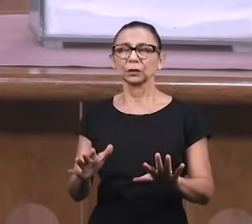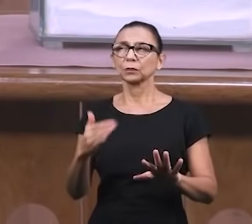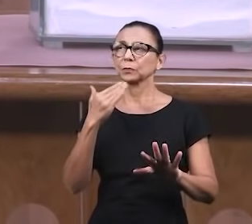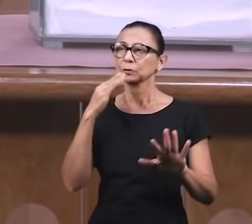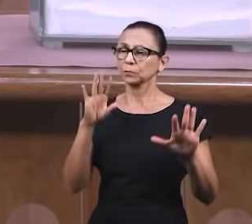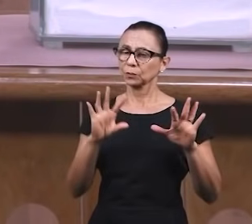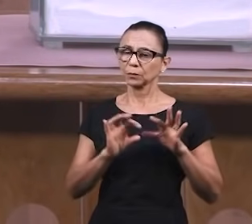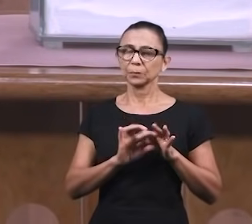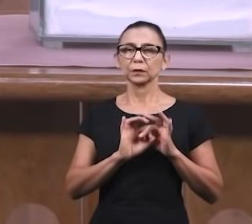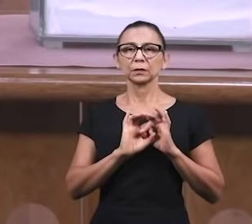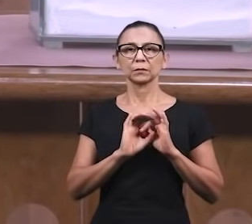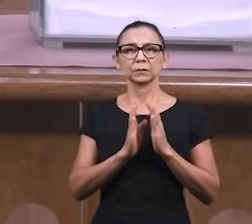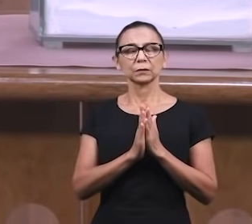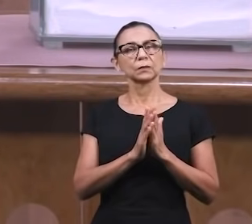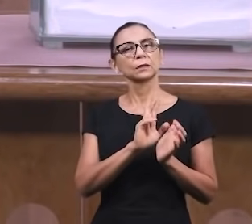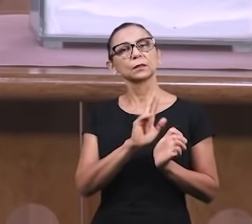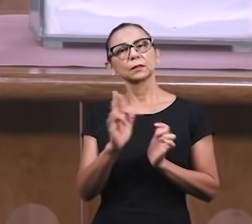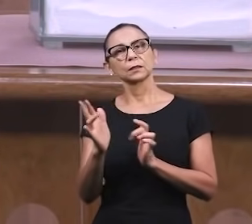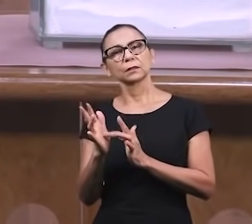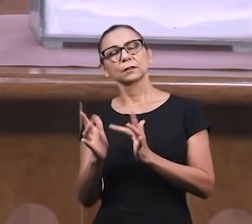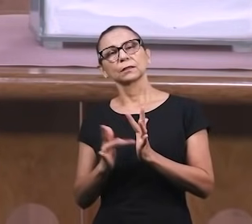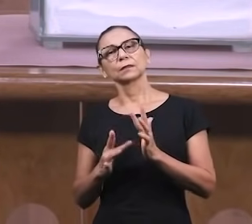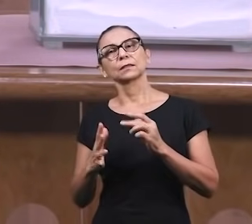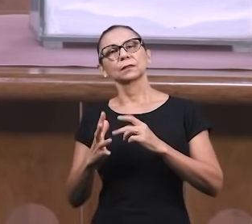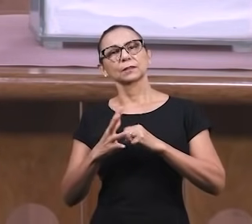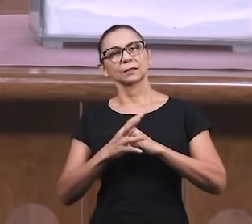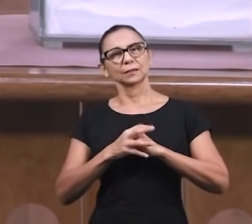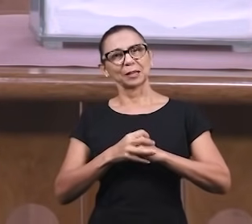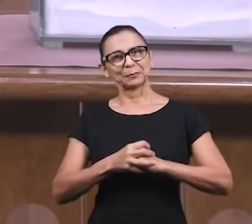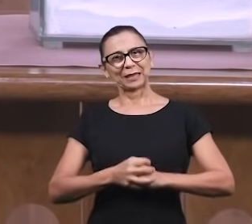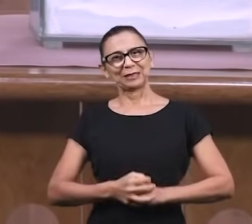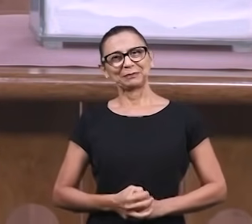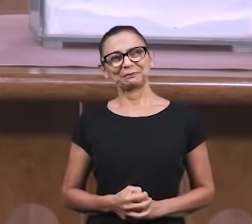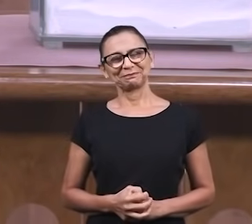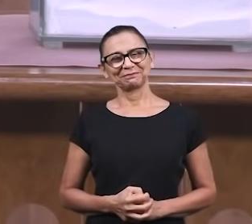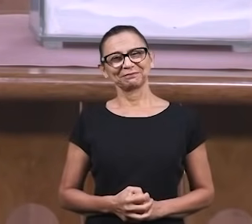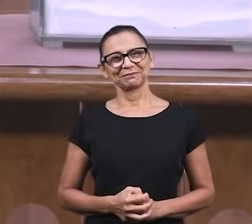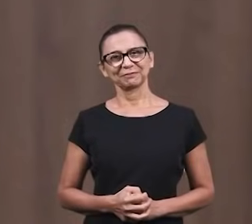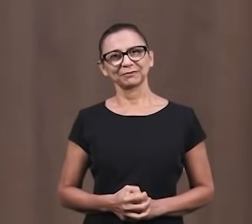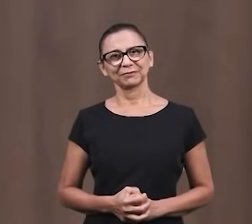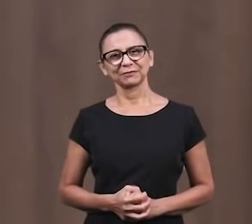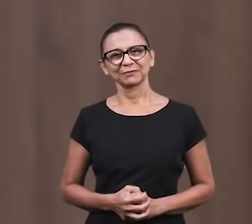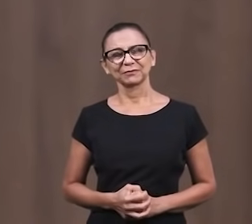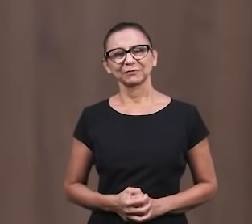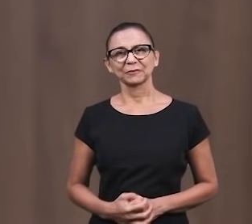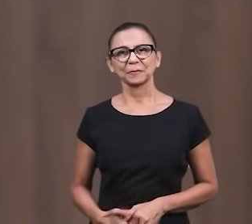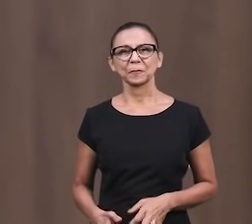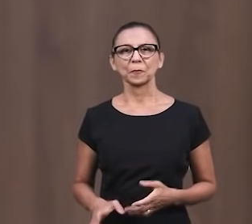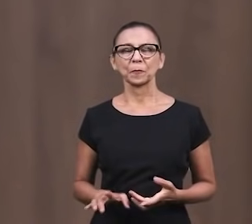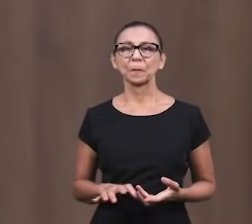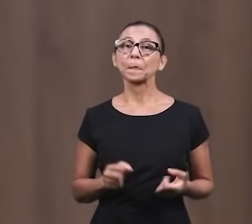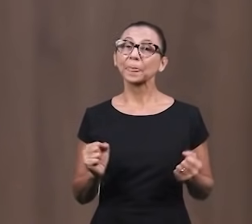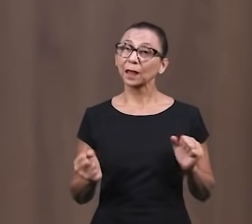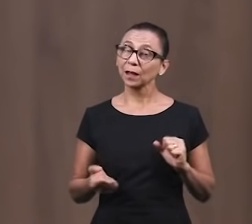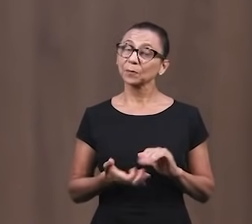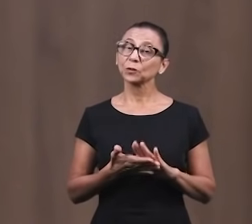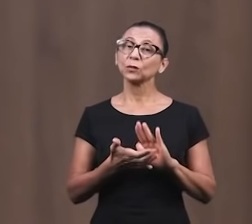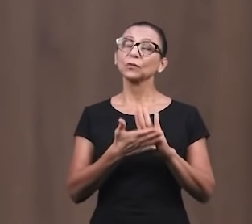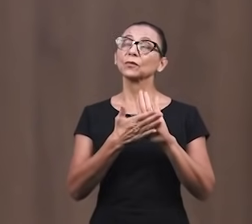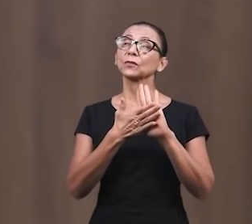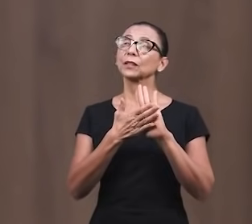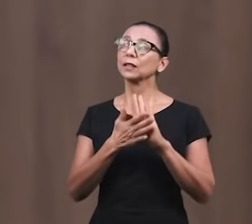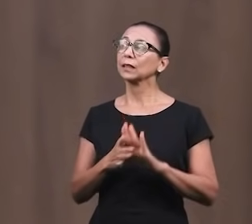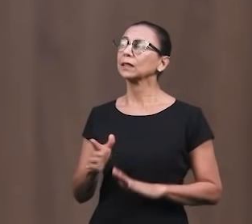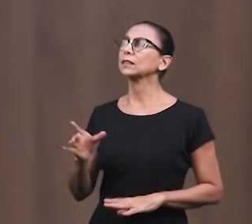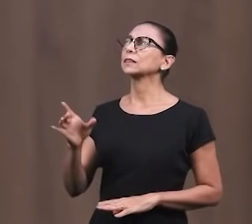nos abençoa, Senhor, oramos em nome do Senhor Jesus. Amém. Amém, vamos louvar a Deus, vamos cantar o